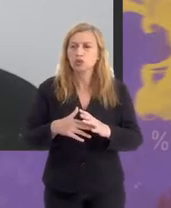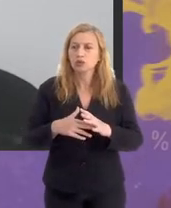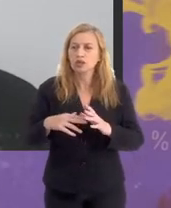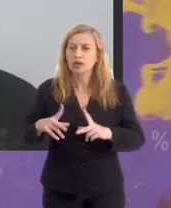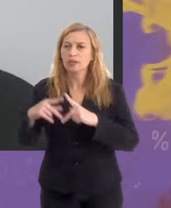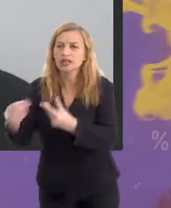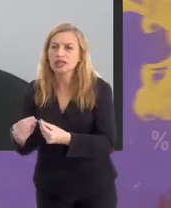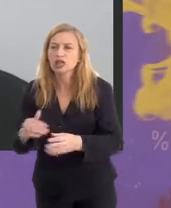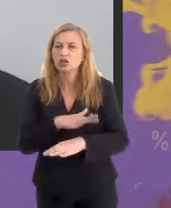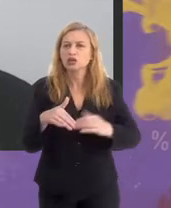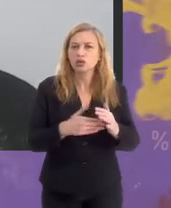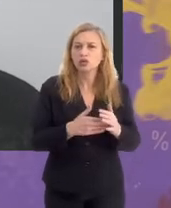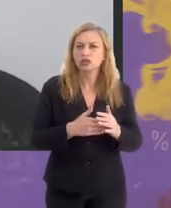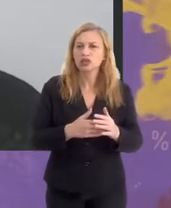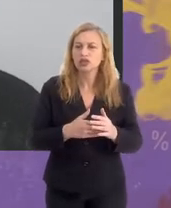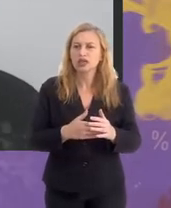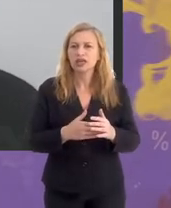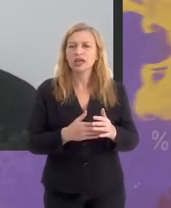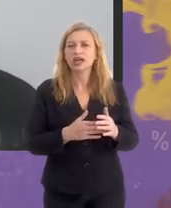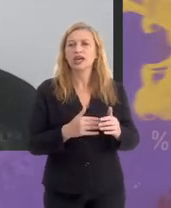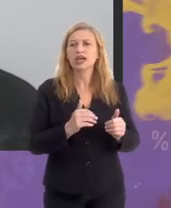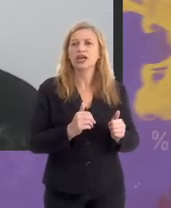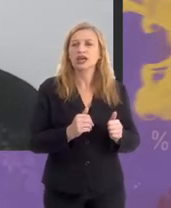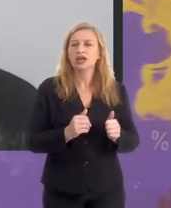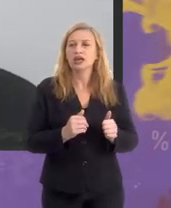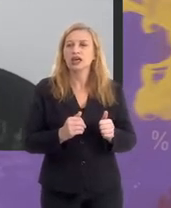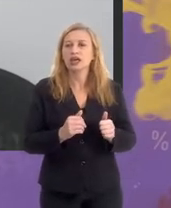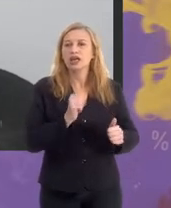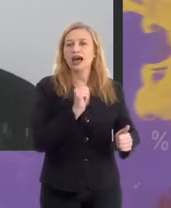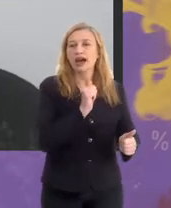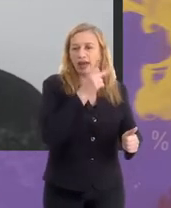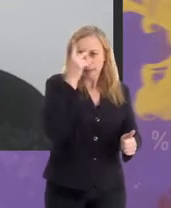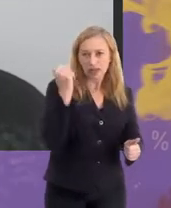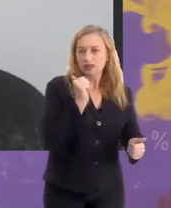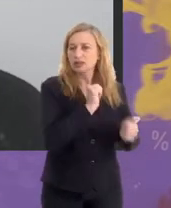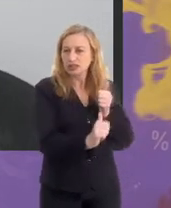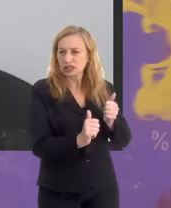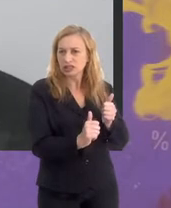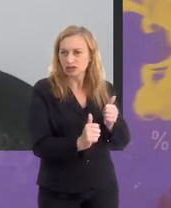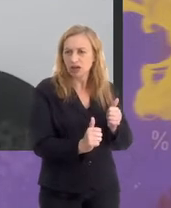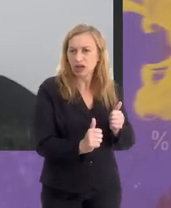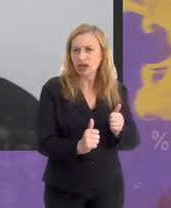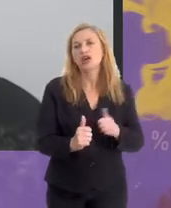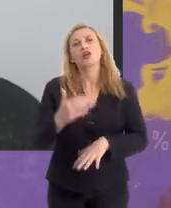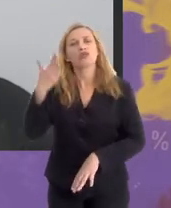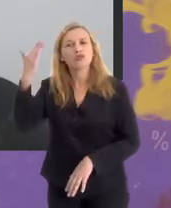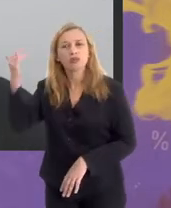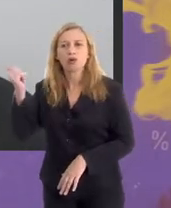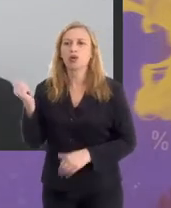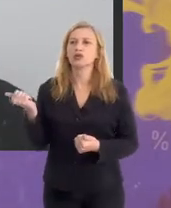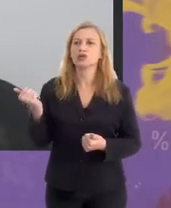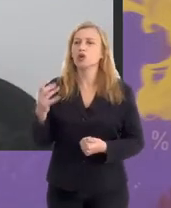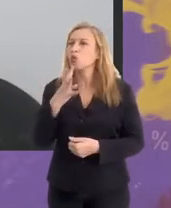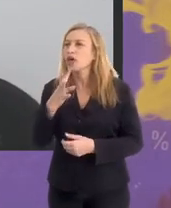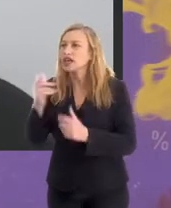ser bonificado todas as seleções que tem e as internacionais globalizados não é ao Brasil tem Argentina tem